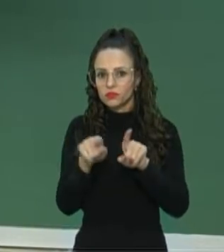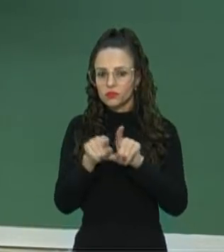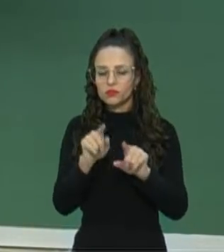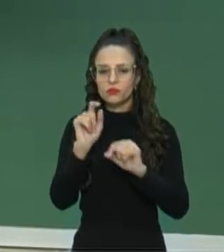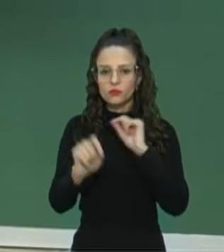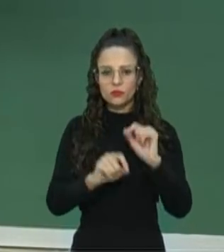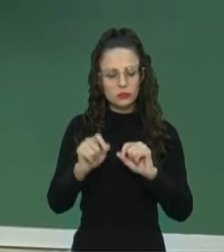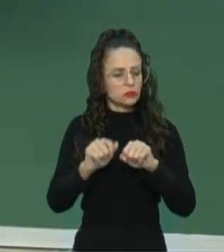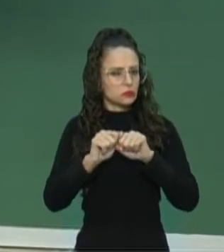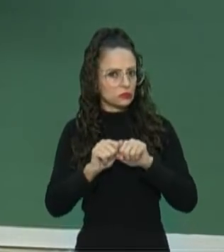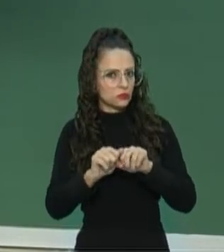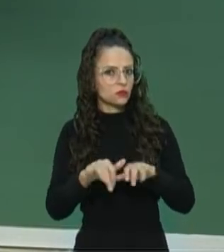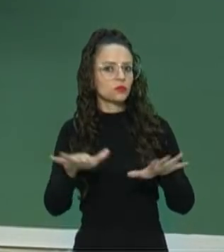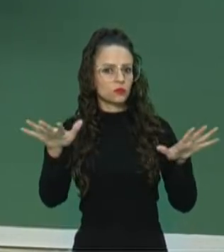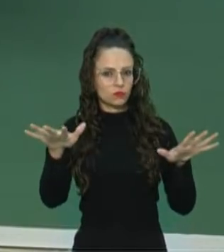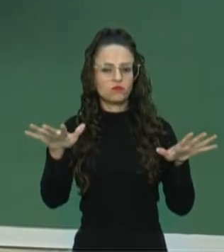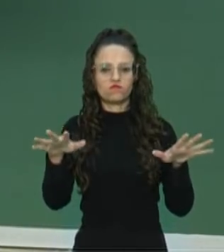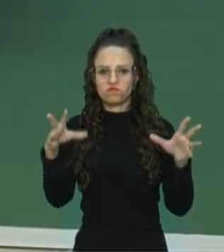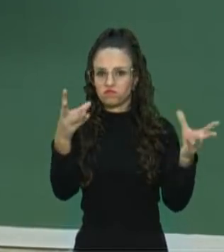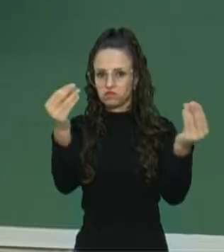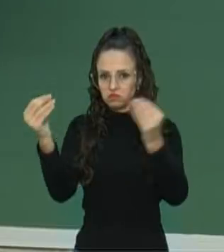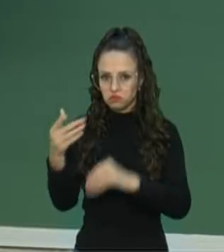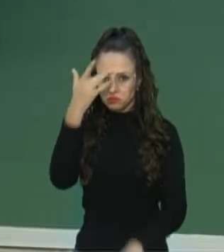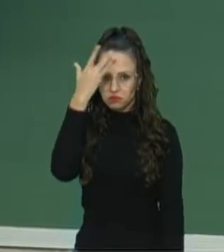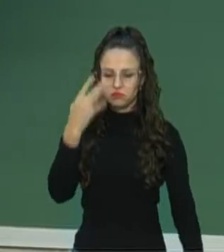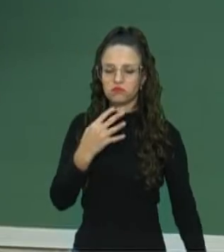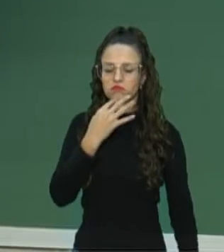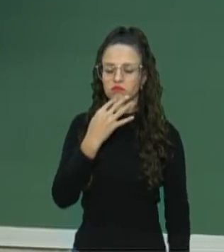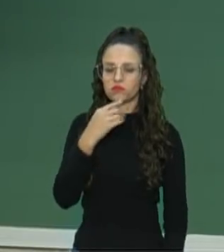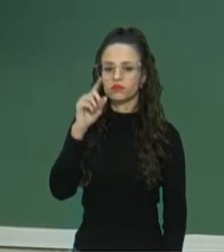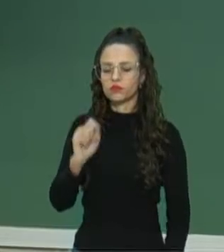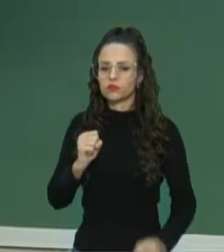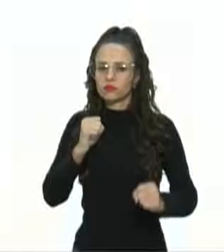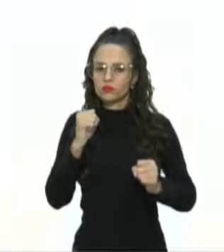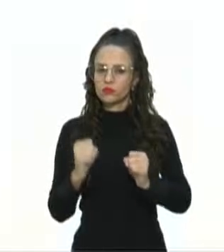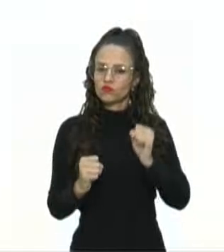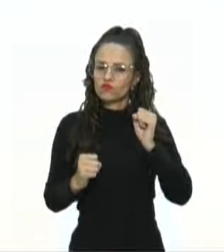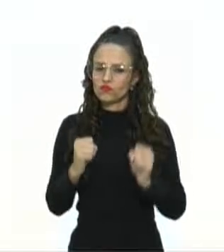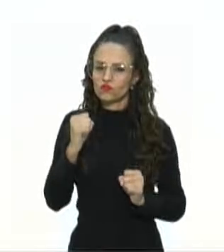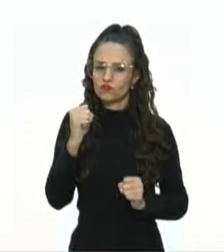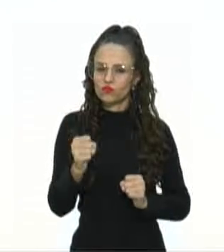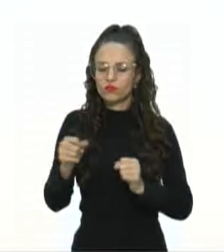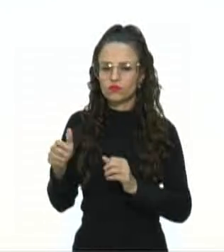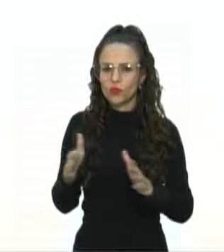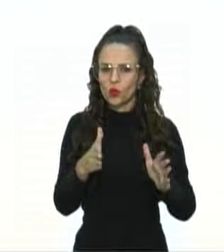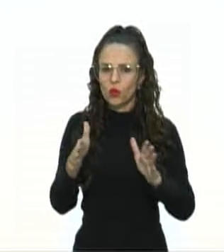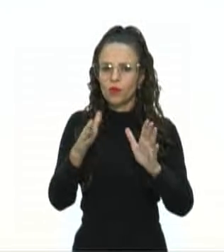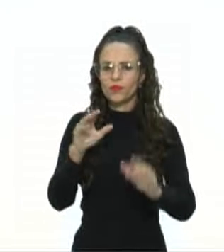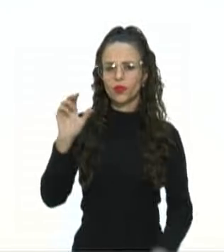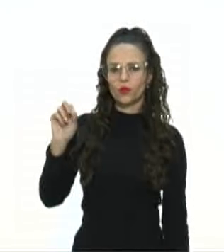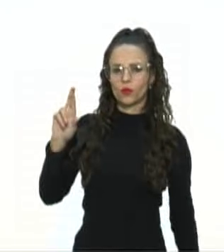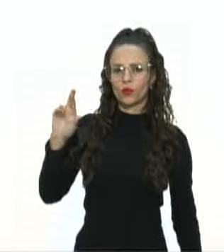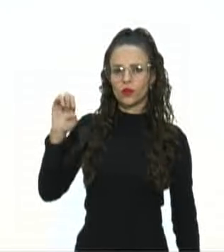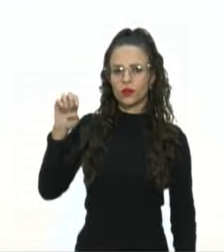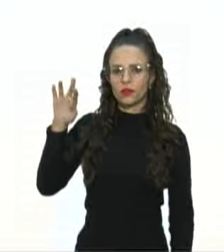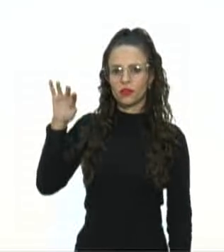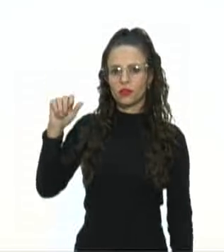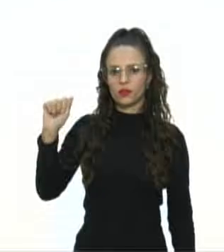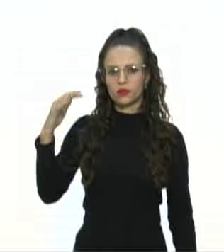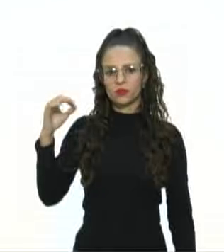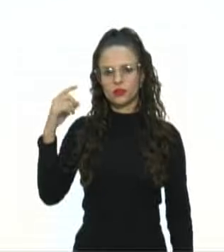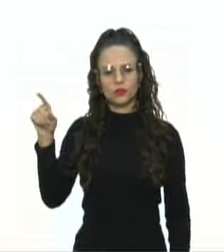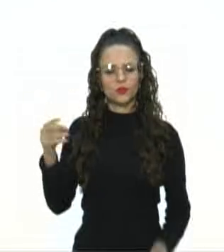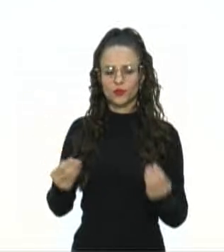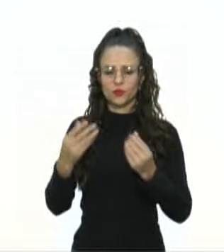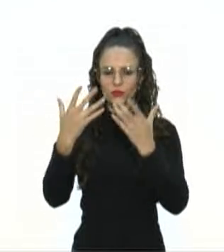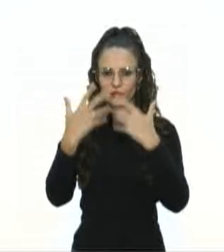né? Está sendo muito difundida, muito utilizada. Então, que é o quê? Que é a corrida de orientação. Então, o que consiste a corrida de orientação? Como que ela funciona?